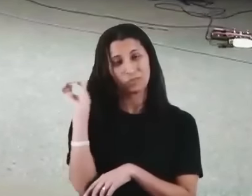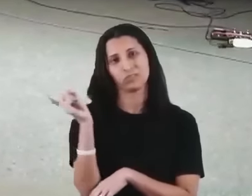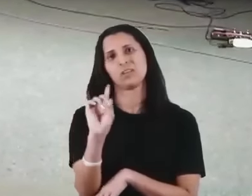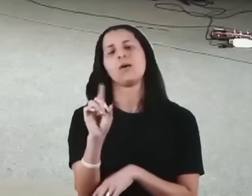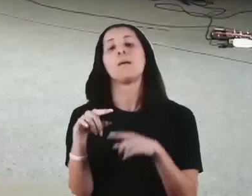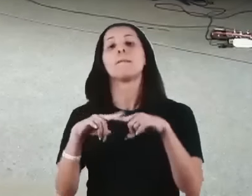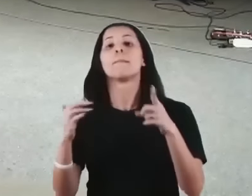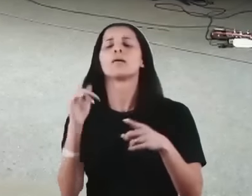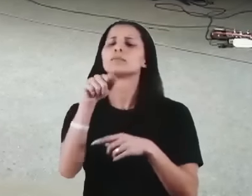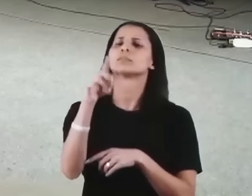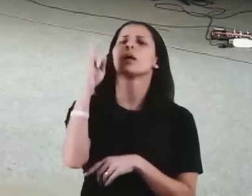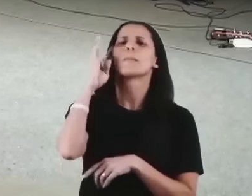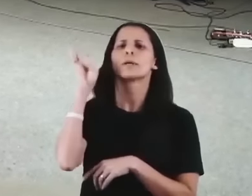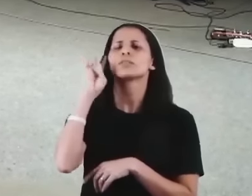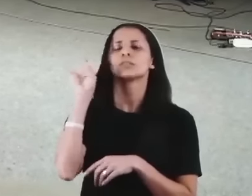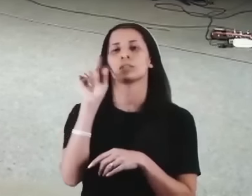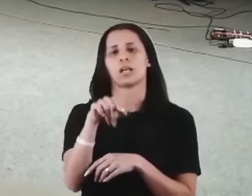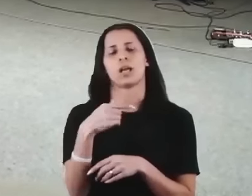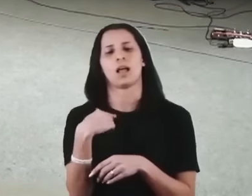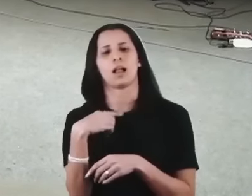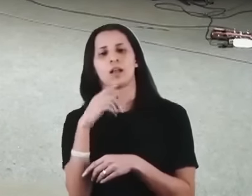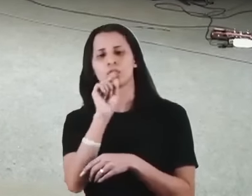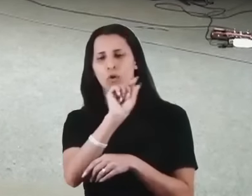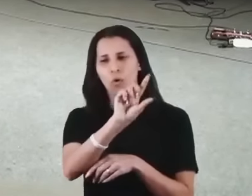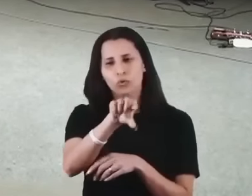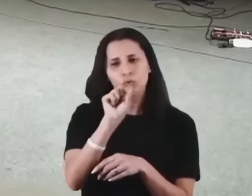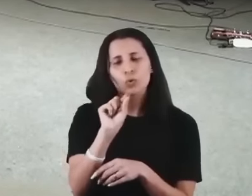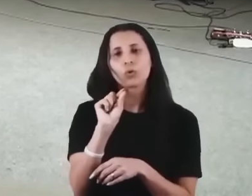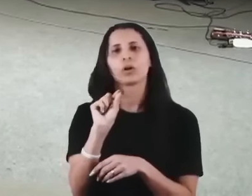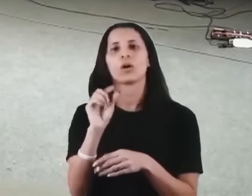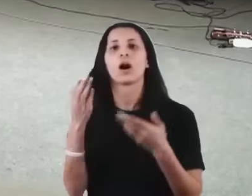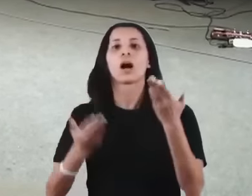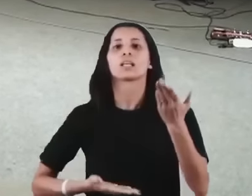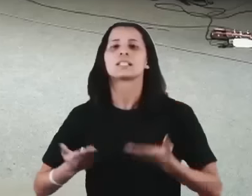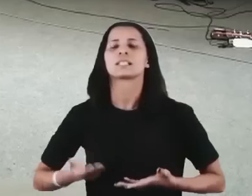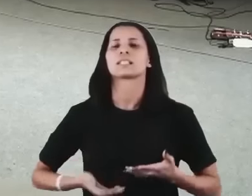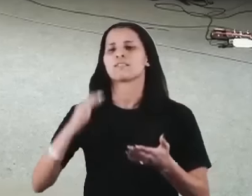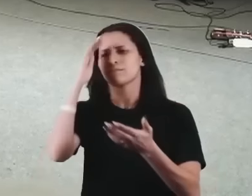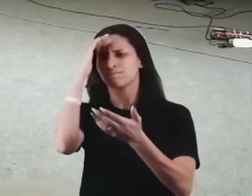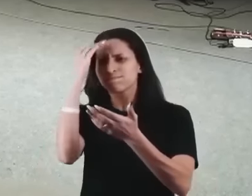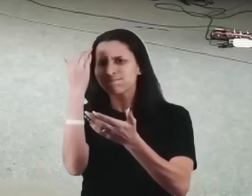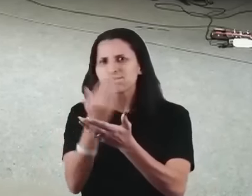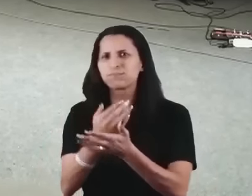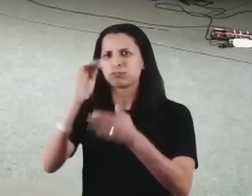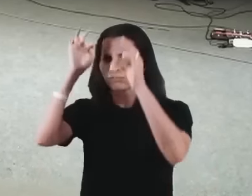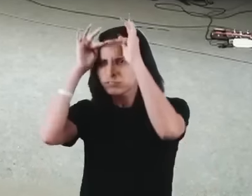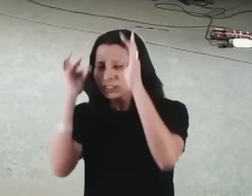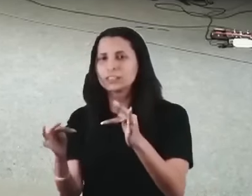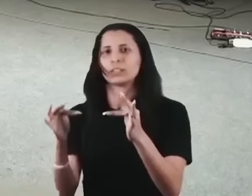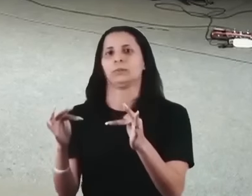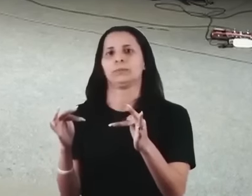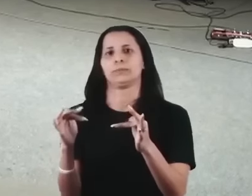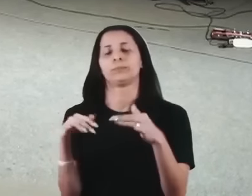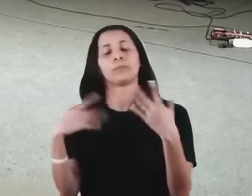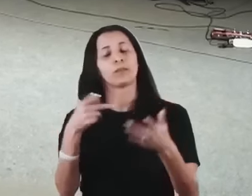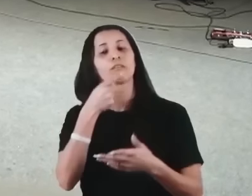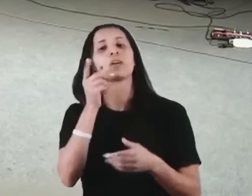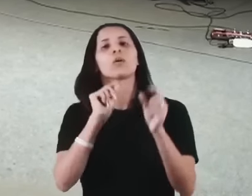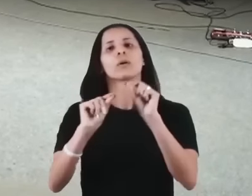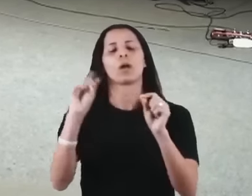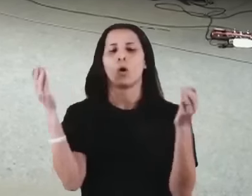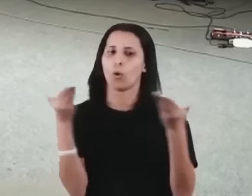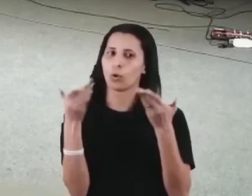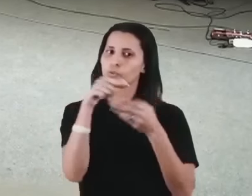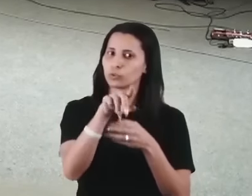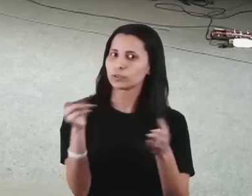imagina Ela deve ter escolhido a serva mais leal a serva mais fiel e disse assim hoje